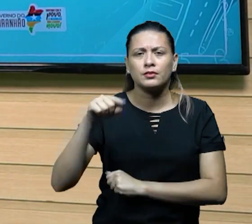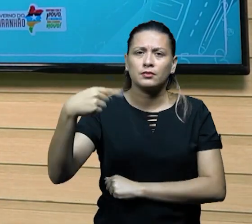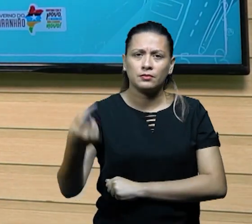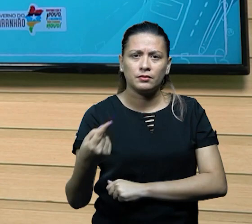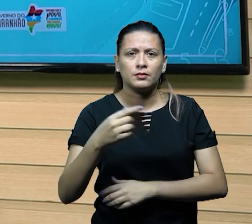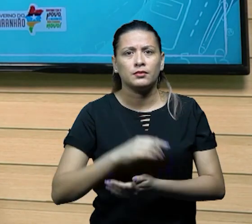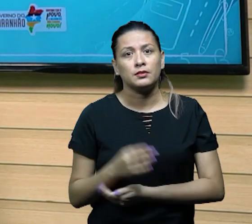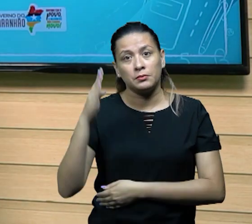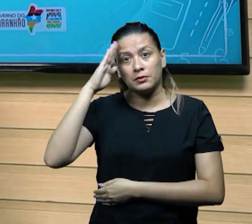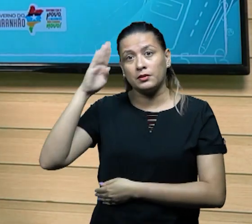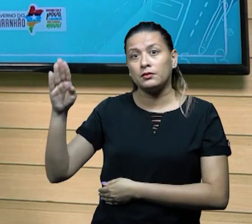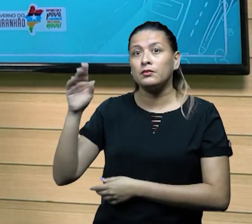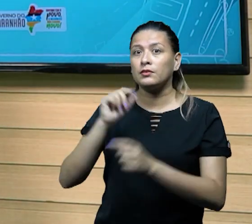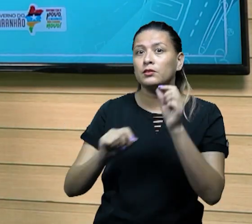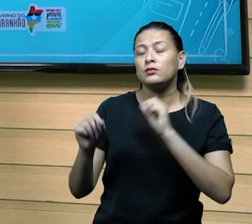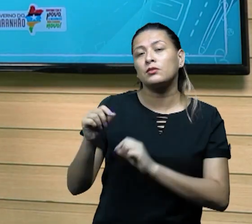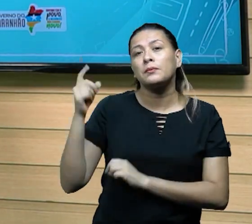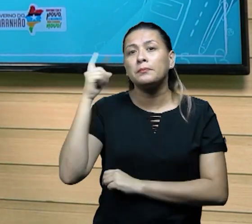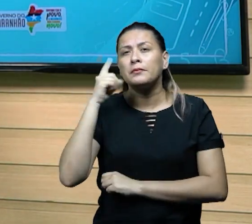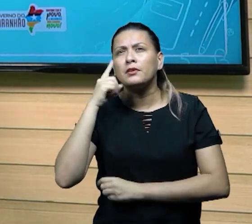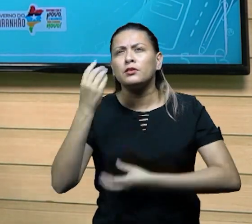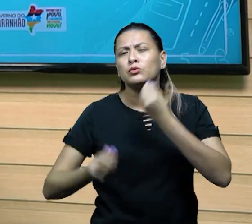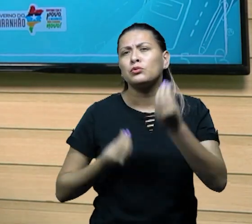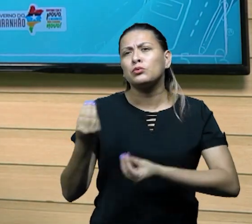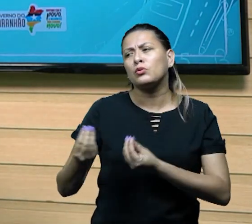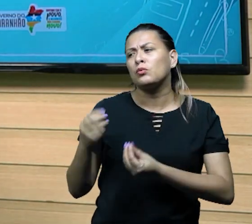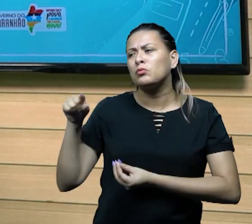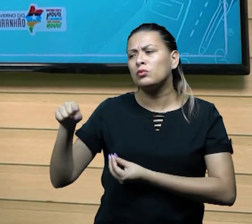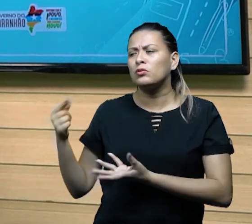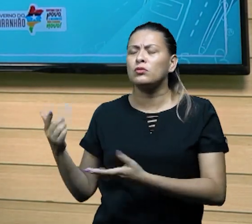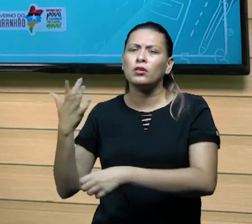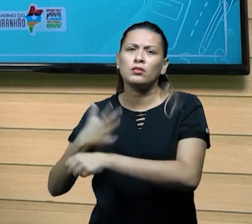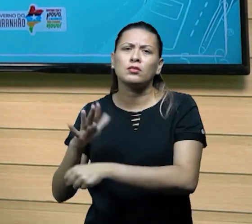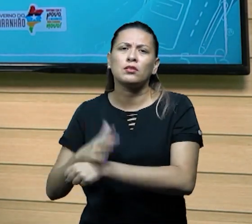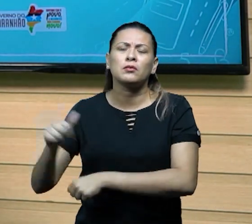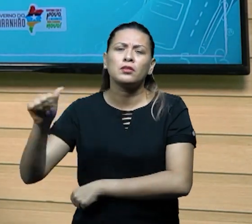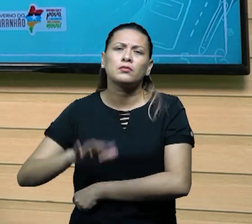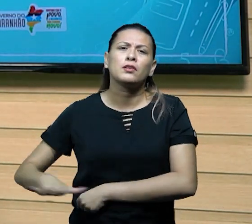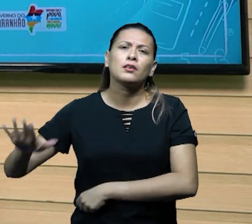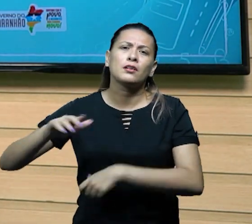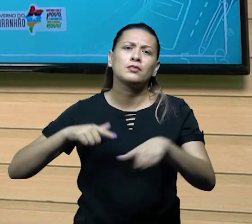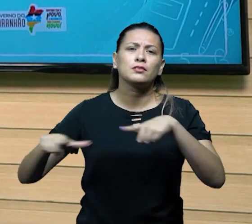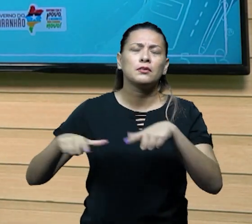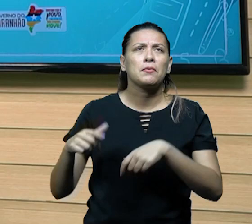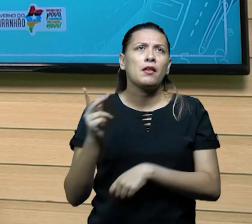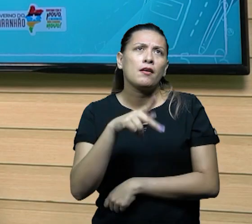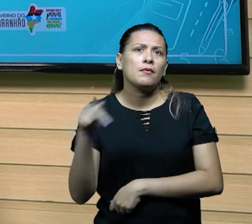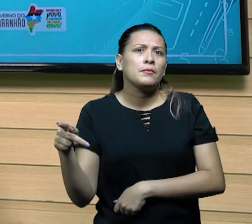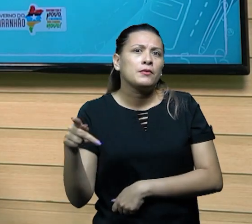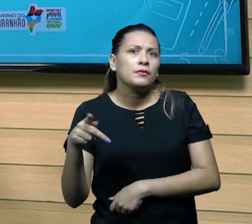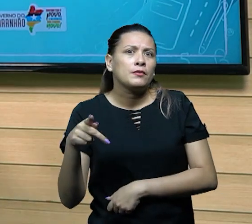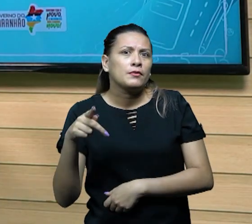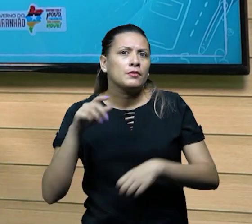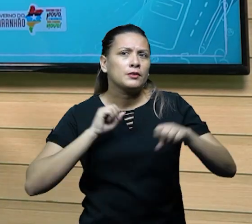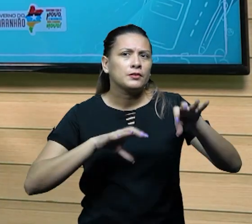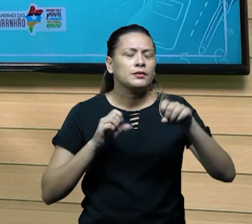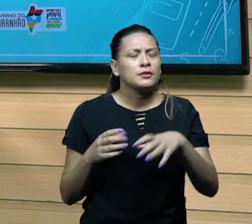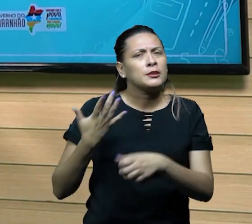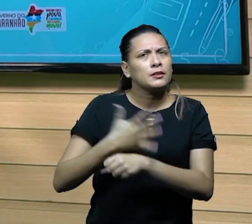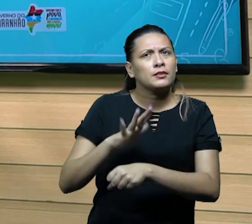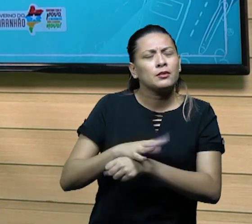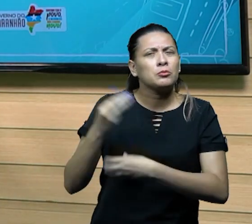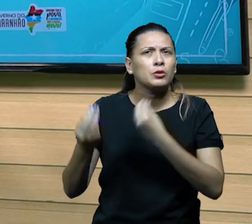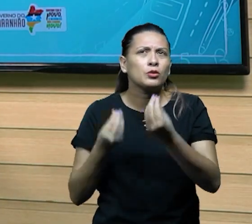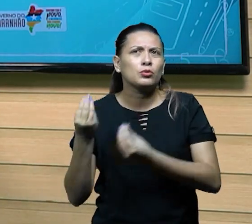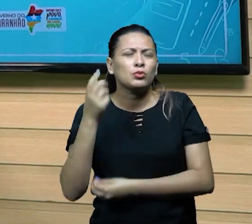revise depois e principalmente pense como é fazer isso no mercado de trabalho. Olha, o professor falou de treinamento, deixa eu ilustrar